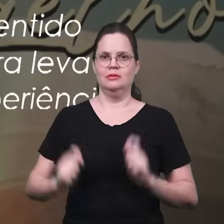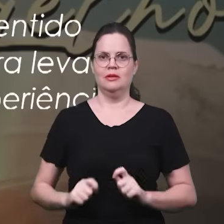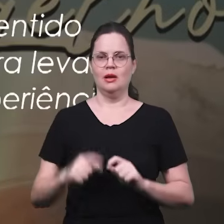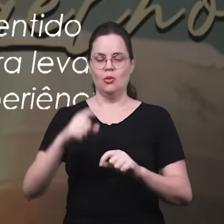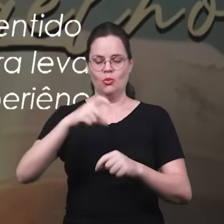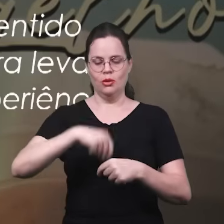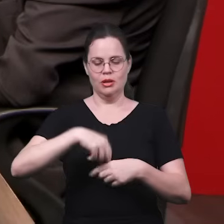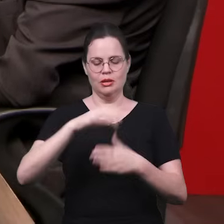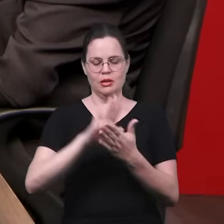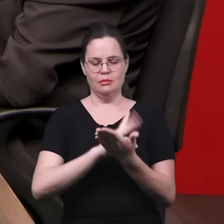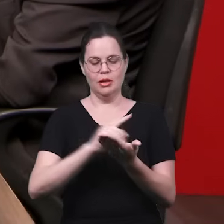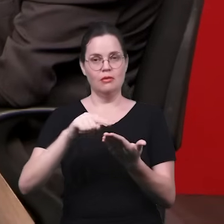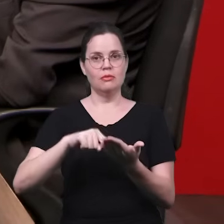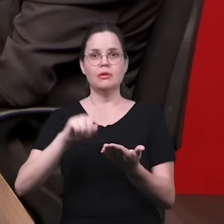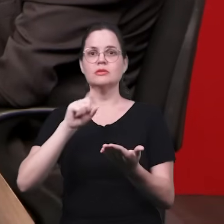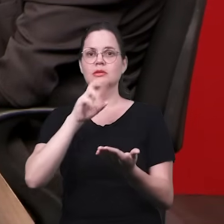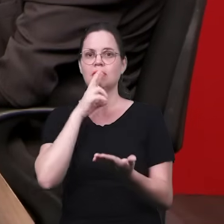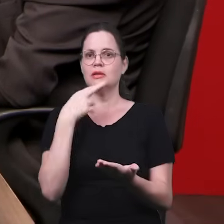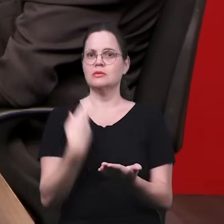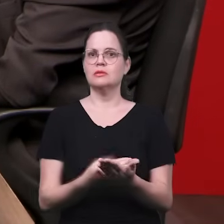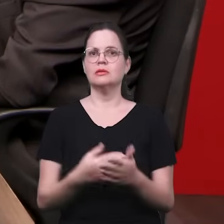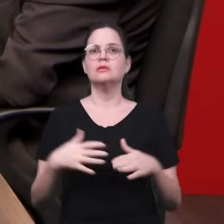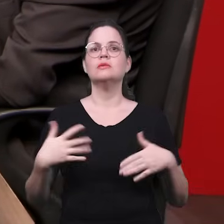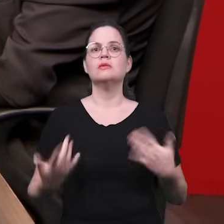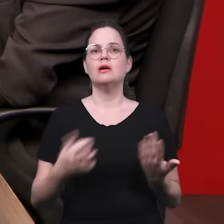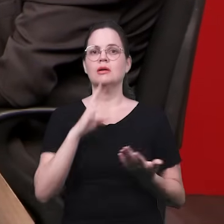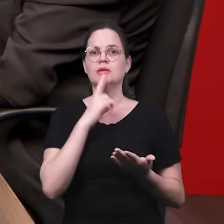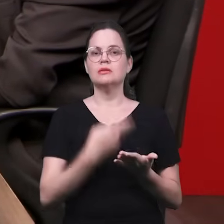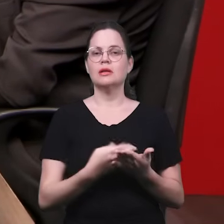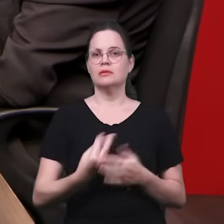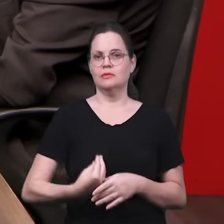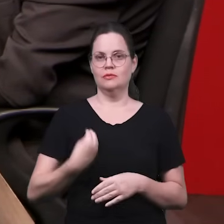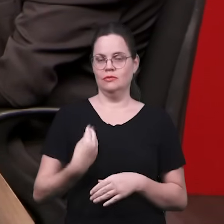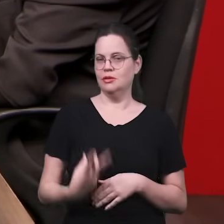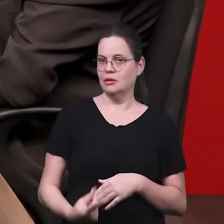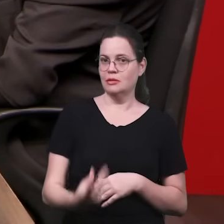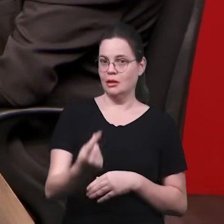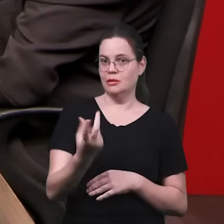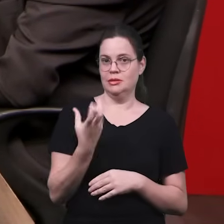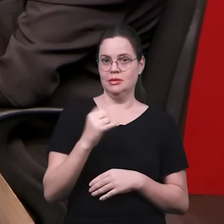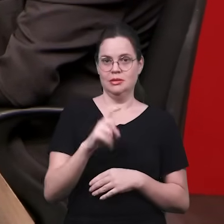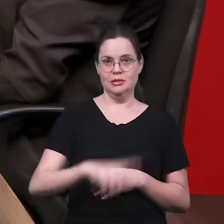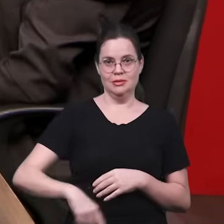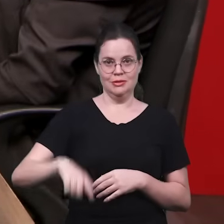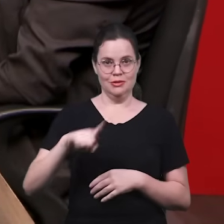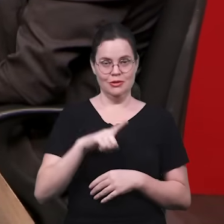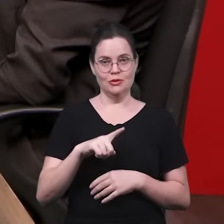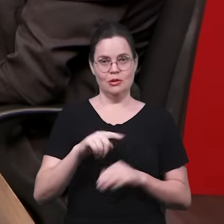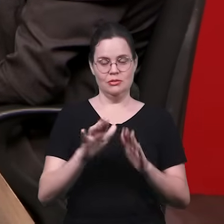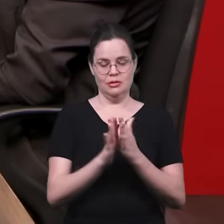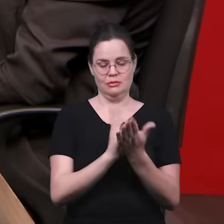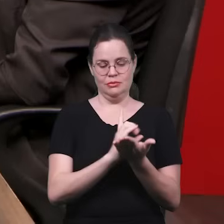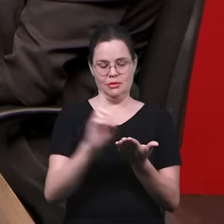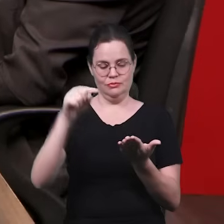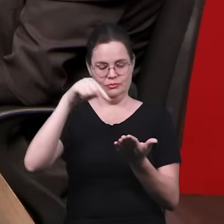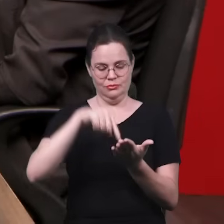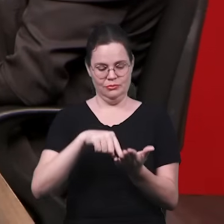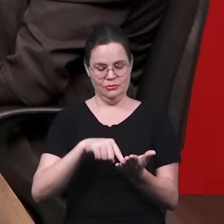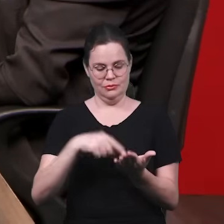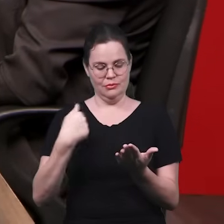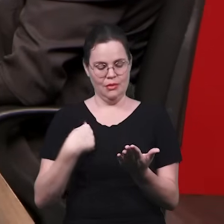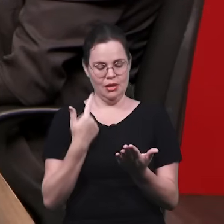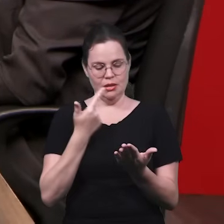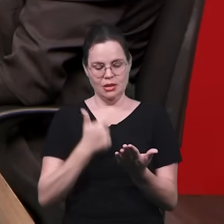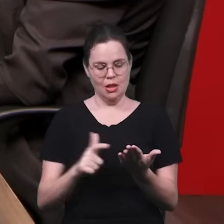da palavra? Um resultado. Qual resultado? Vida eterna. Se nós estamos com a Bíblia na mão e não